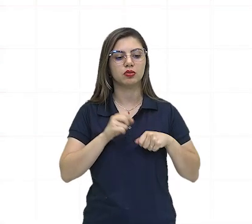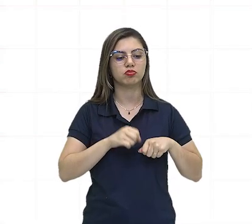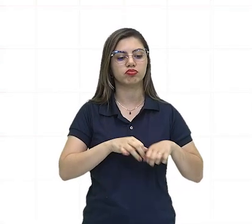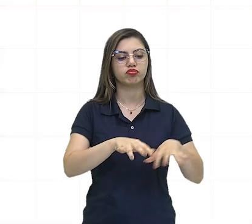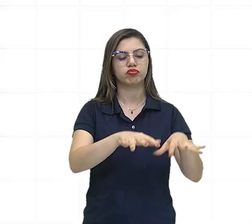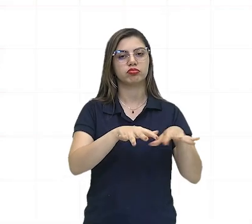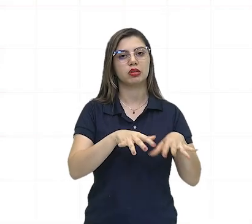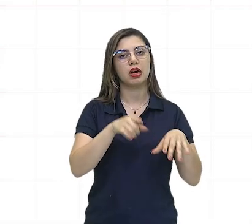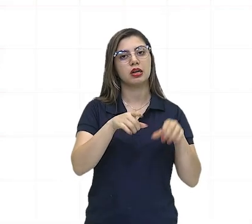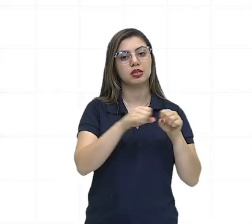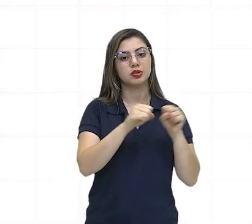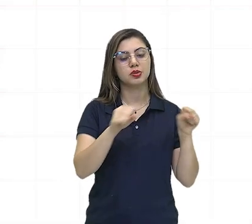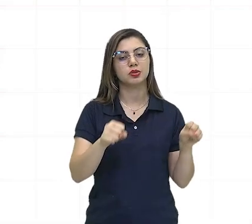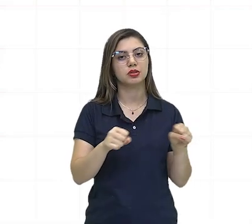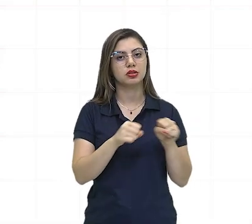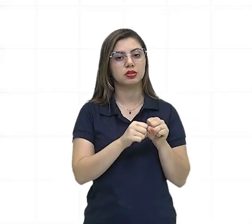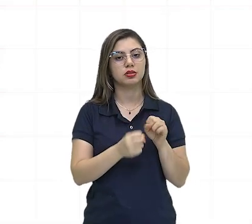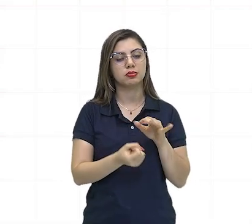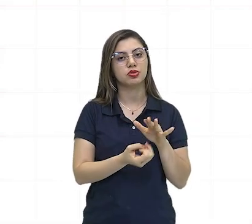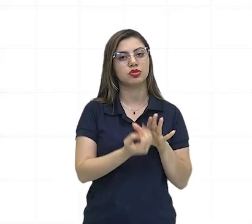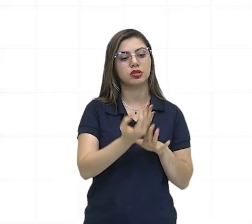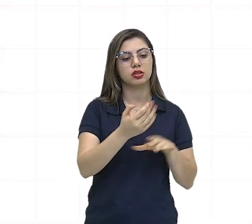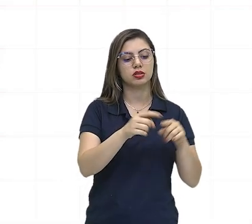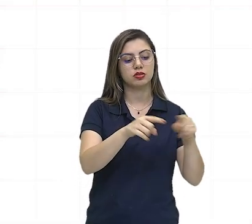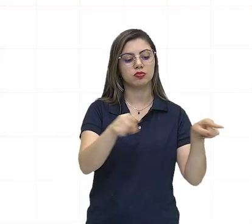desse sistema de produção